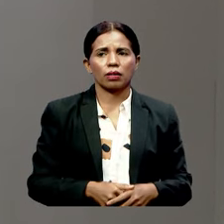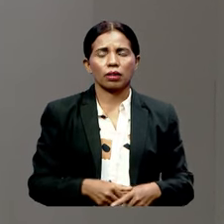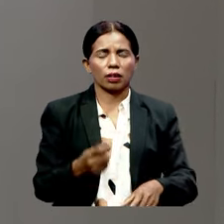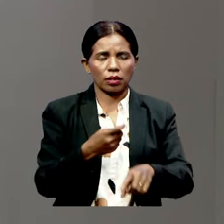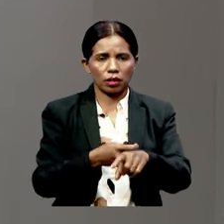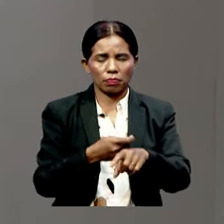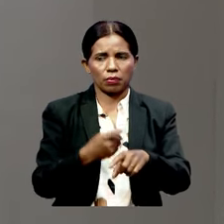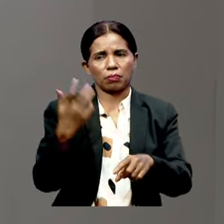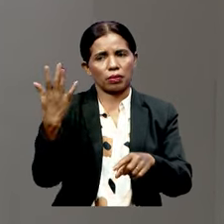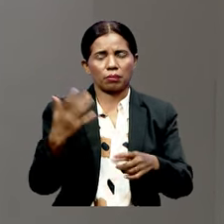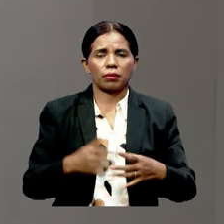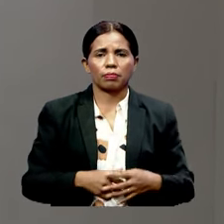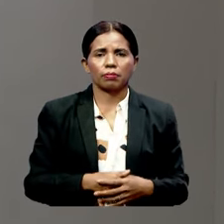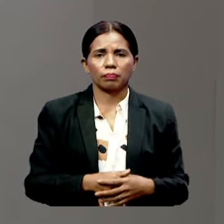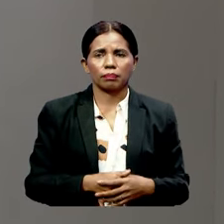de